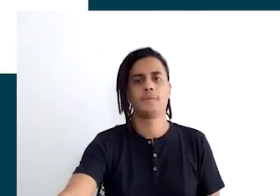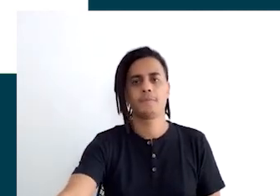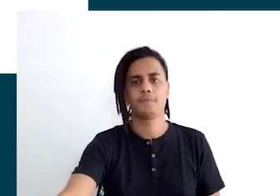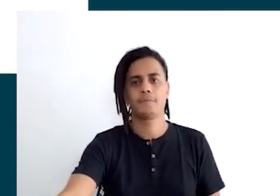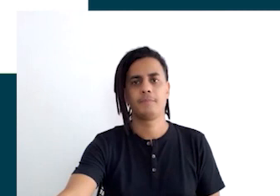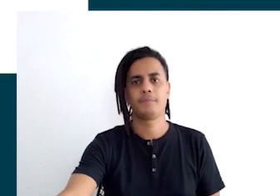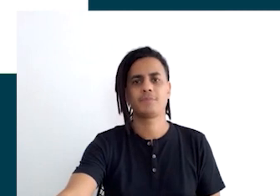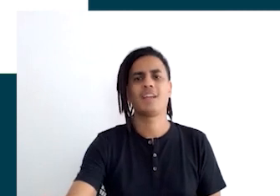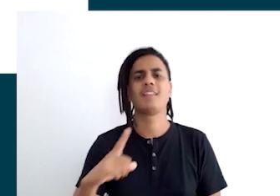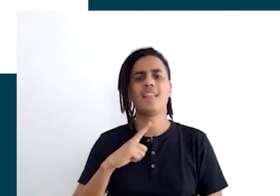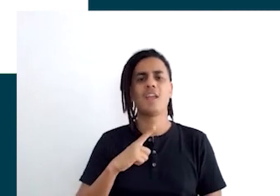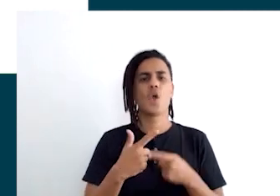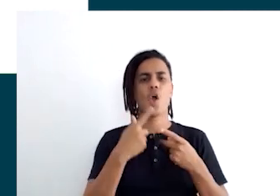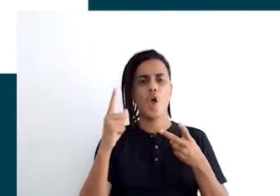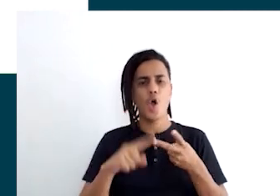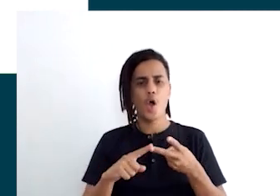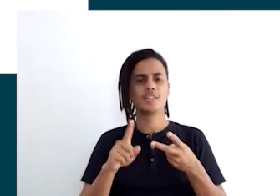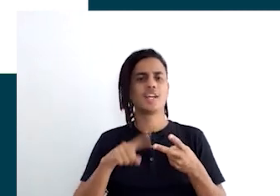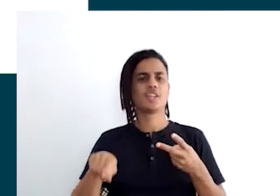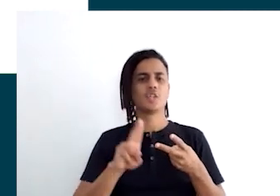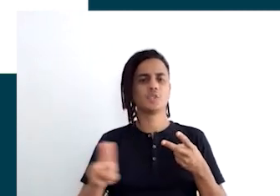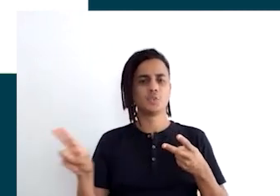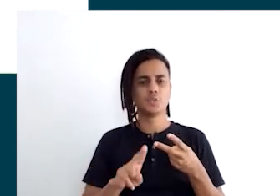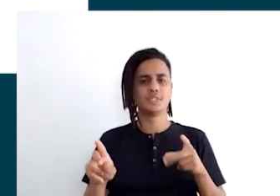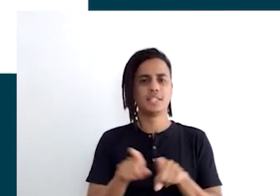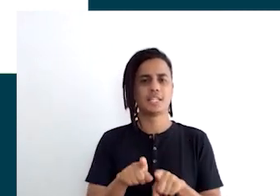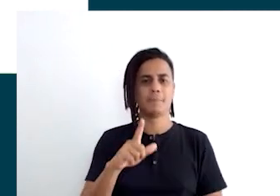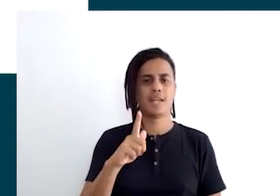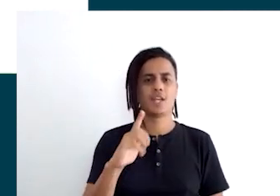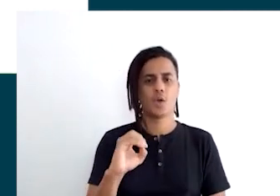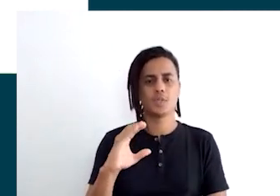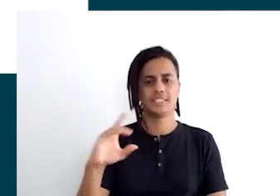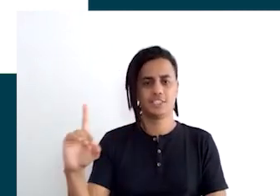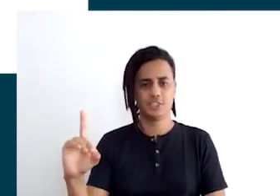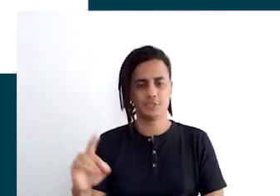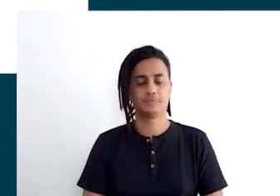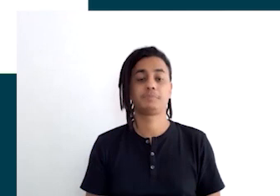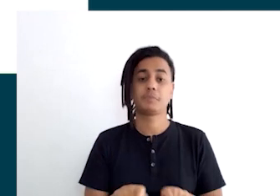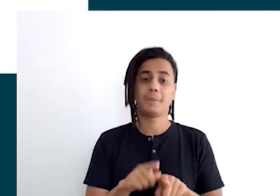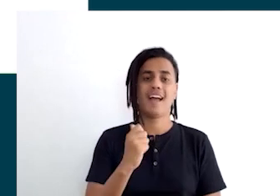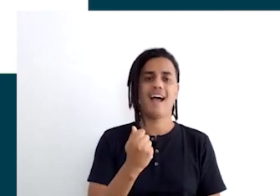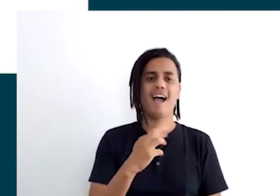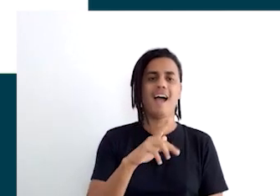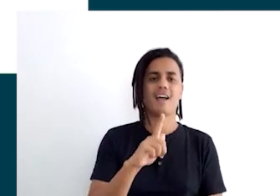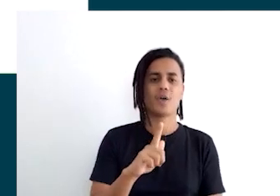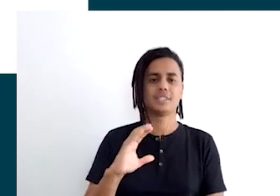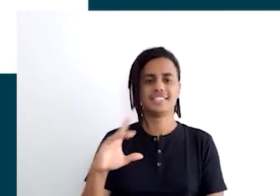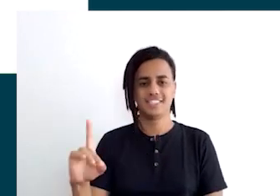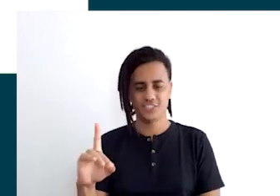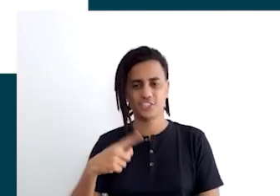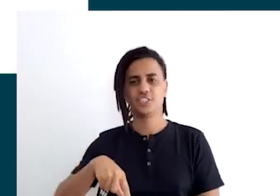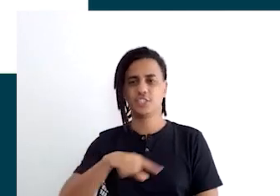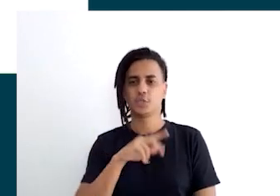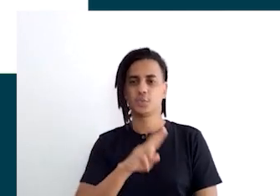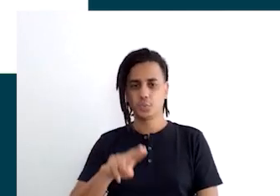ali como o GoCD. A gente utiliza o Argo CD para alguns pequenos serviços que a gente tem em Kubernetes, então ele